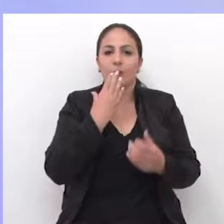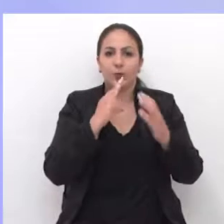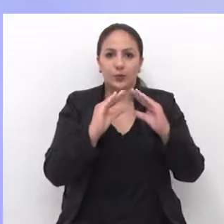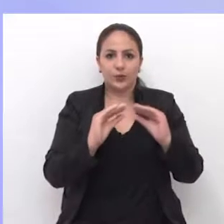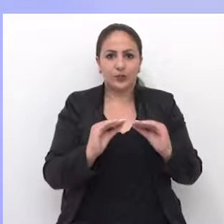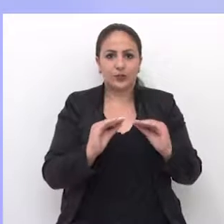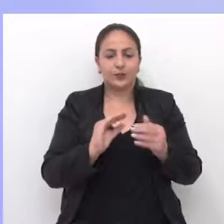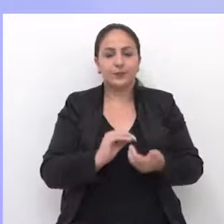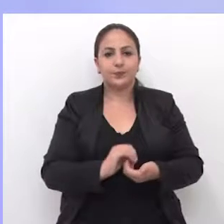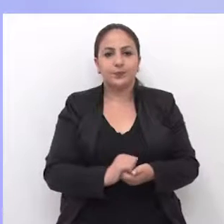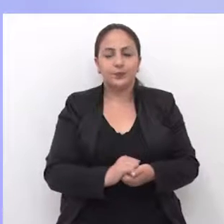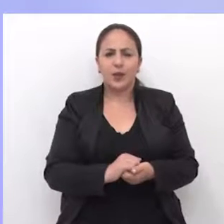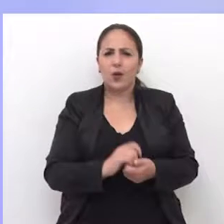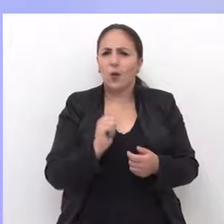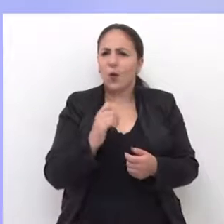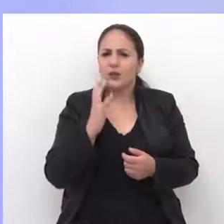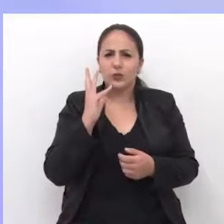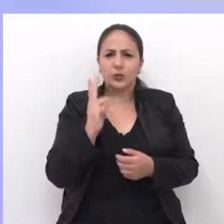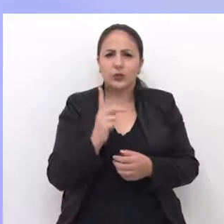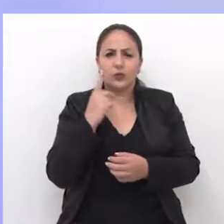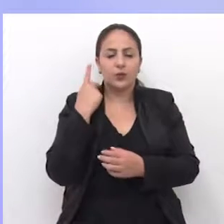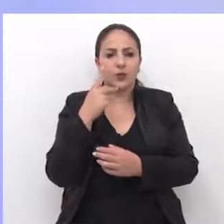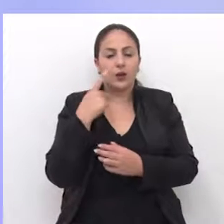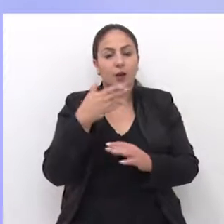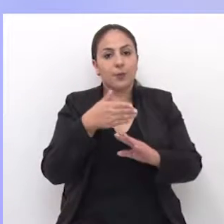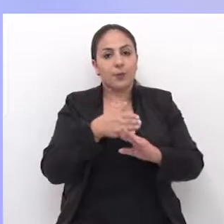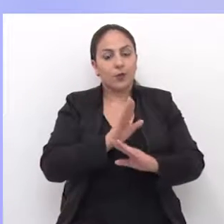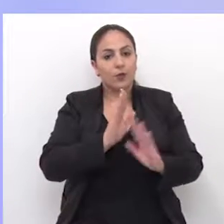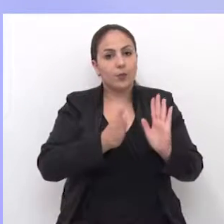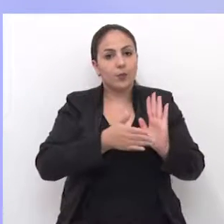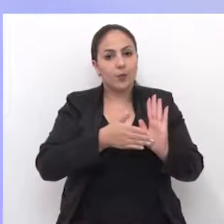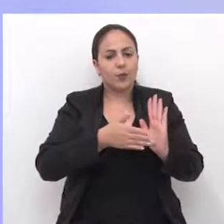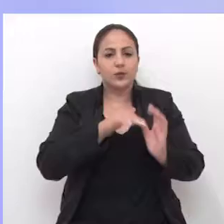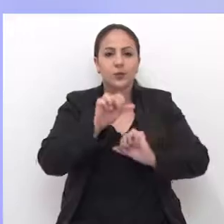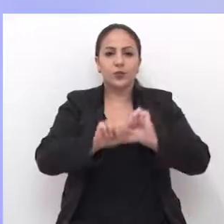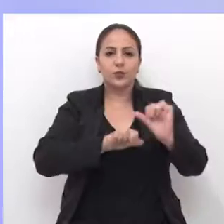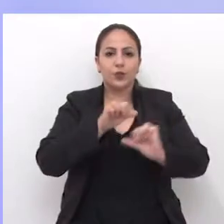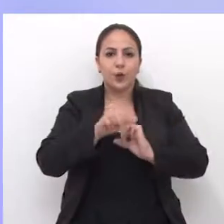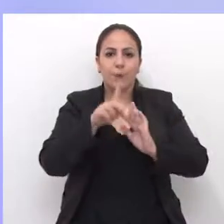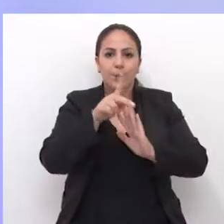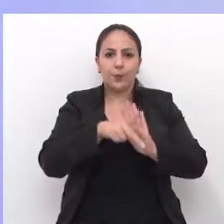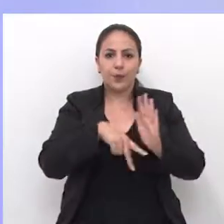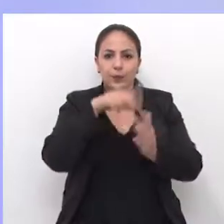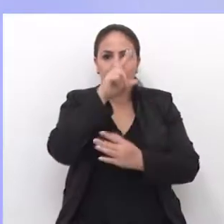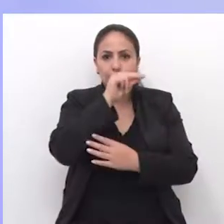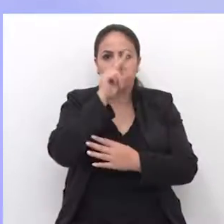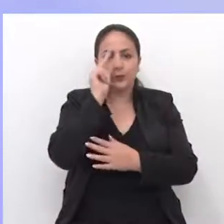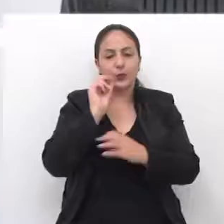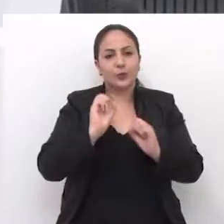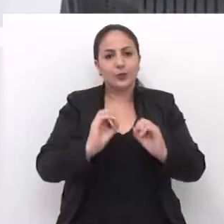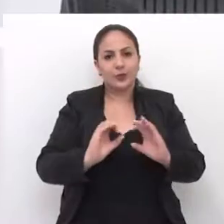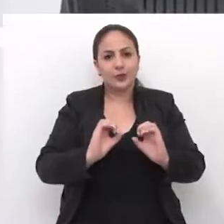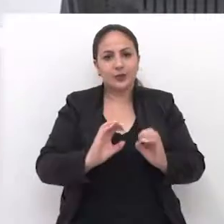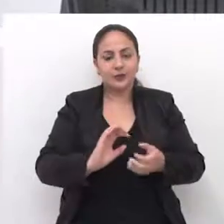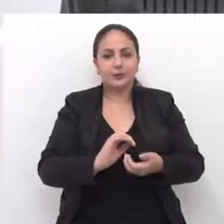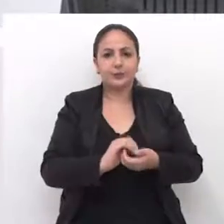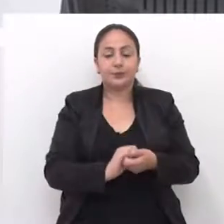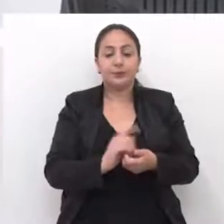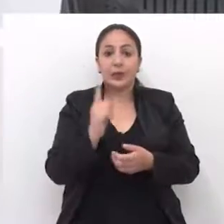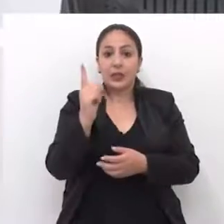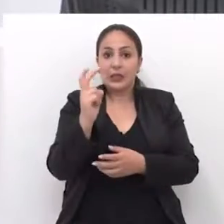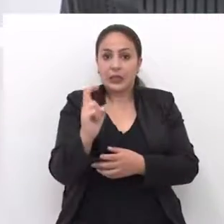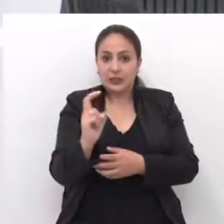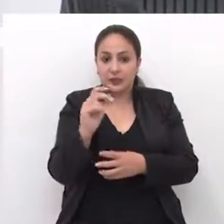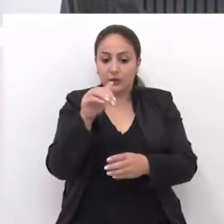Boa noite. Maioria dos vereadores aprova a proposta que modifica o Plano Municipal da Educação. Foram 15